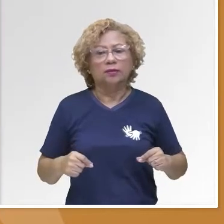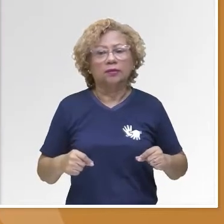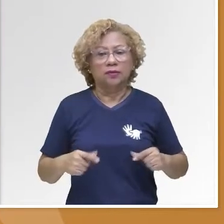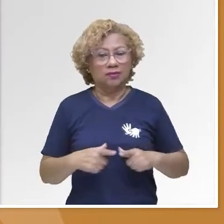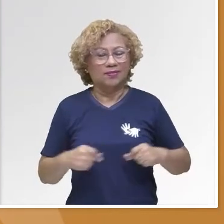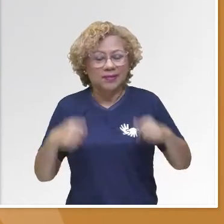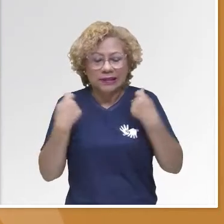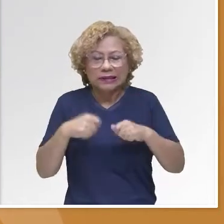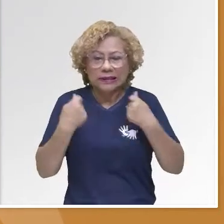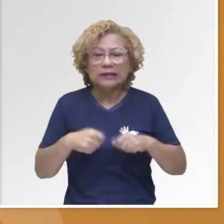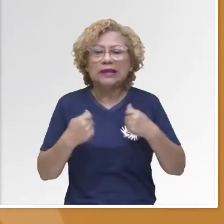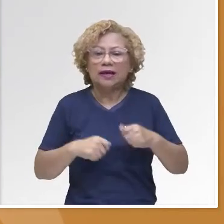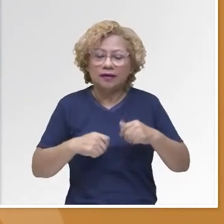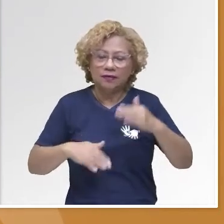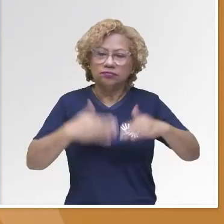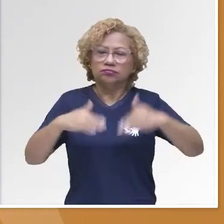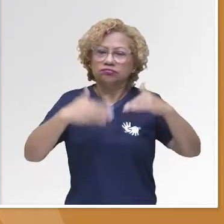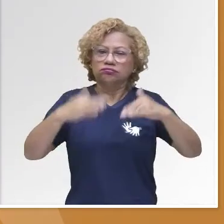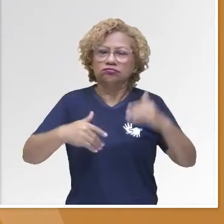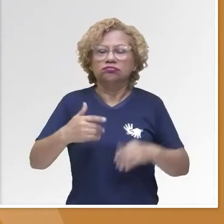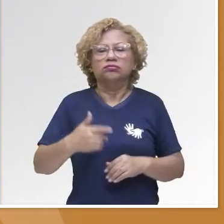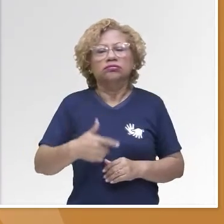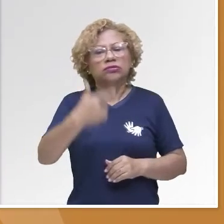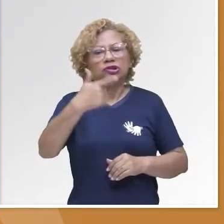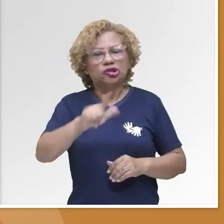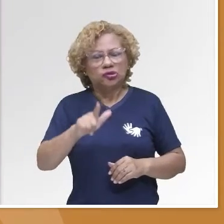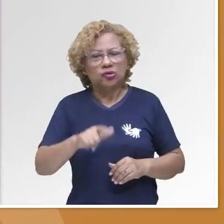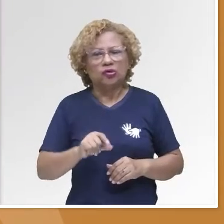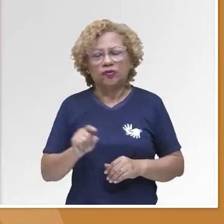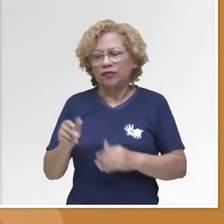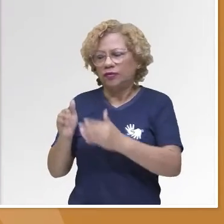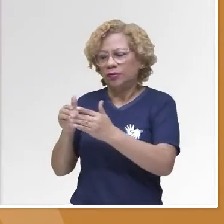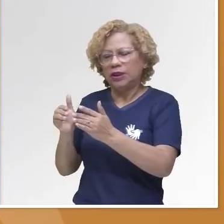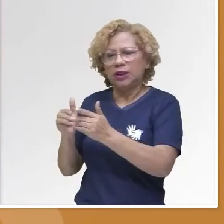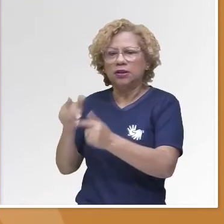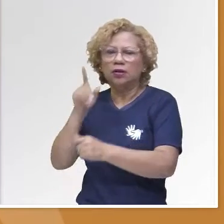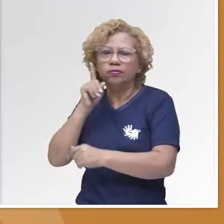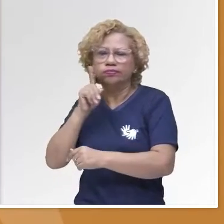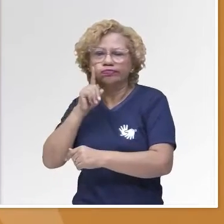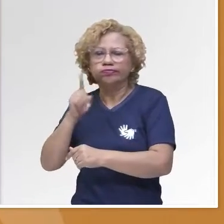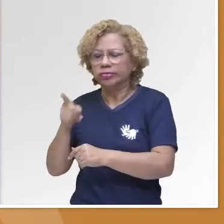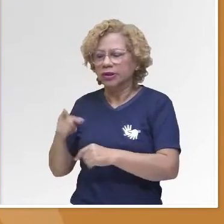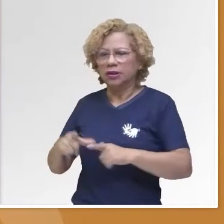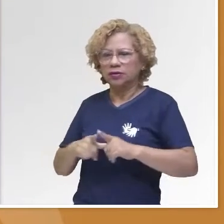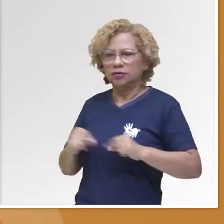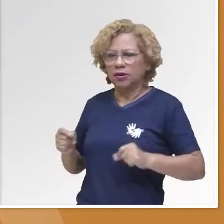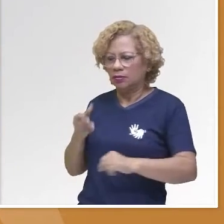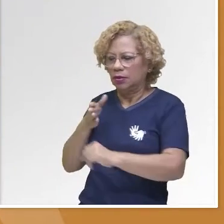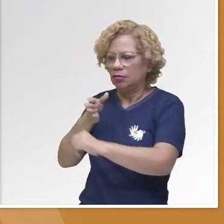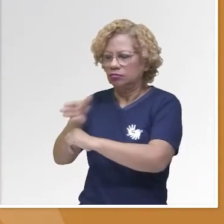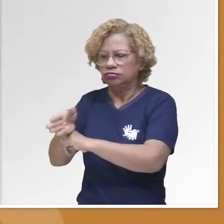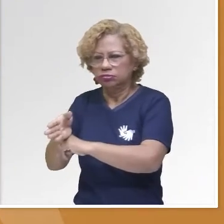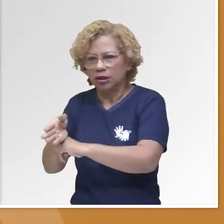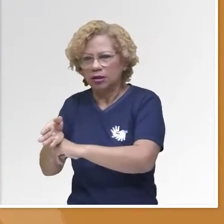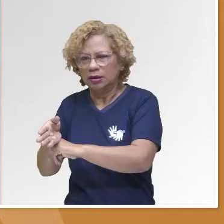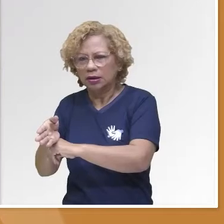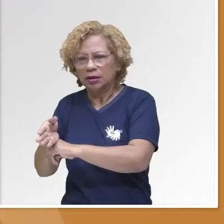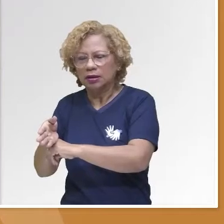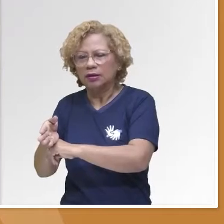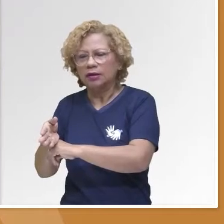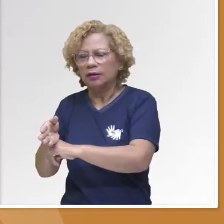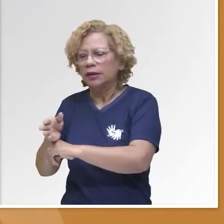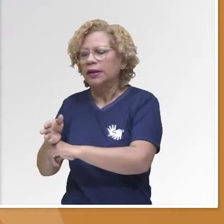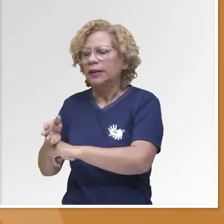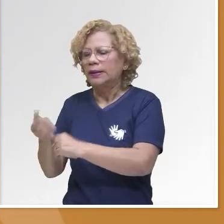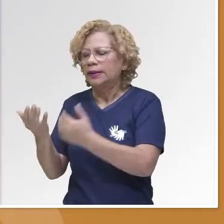vai chegar até o Japão e vai oferecer o quê? Ajuda, mesmo após a Segunda Guerra Mundial. O